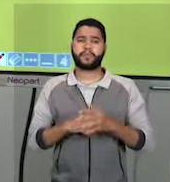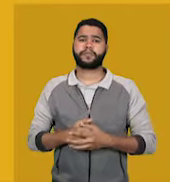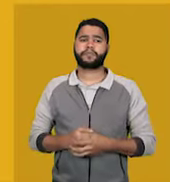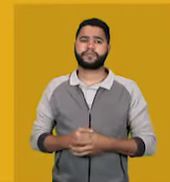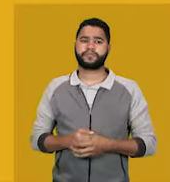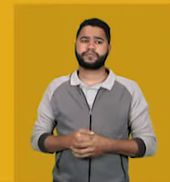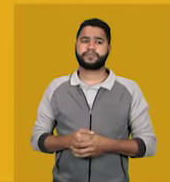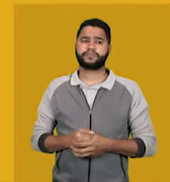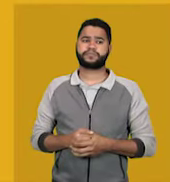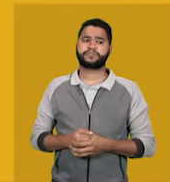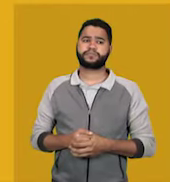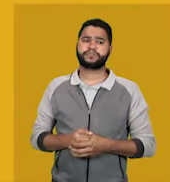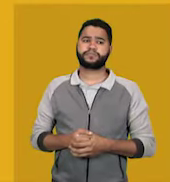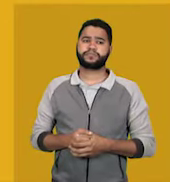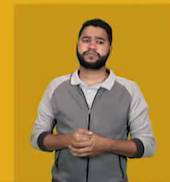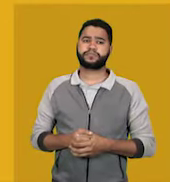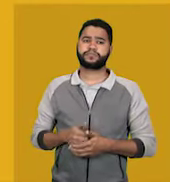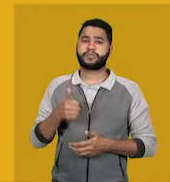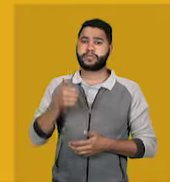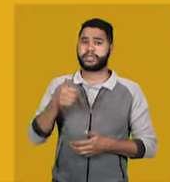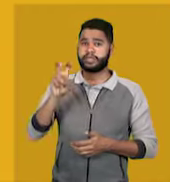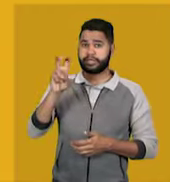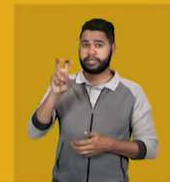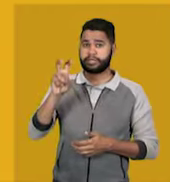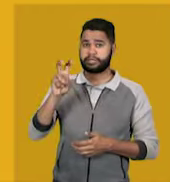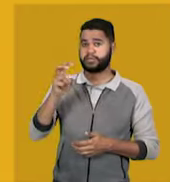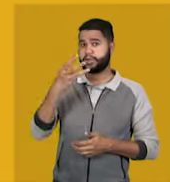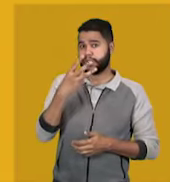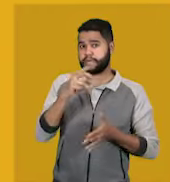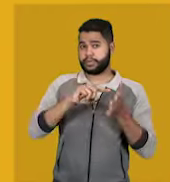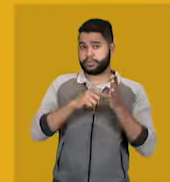propriedade aqui, ó. 15 não é 3 vezes 5?